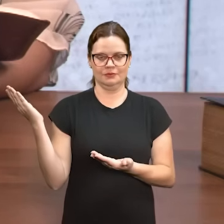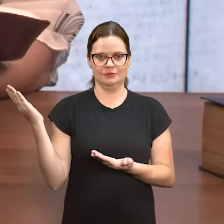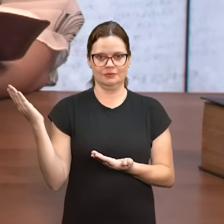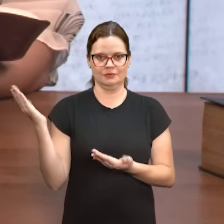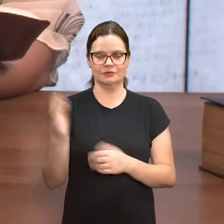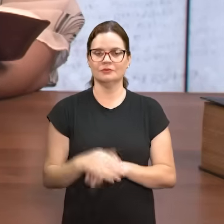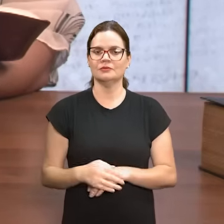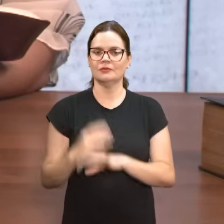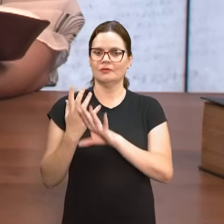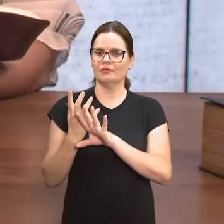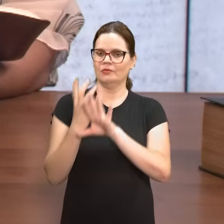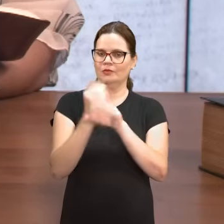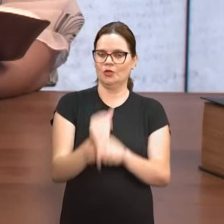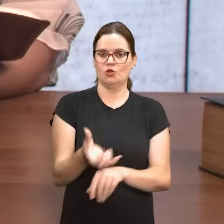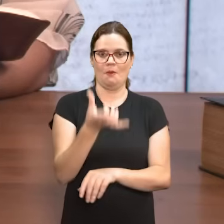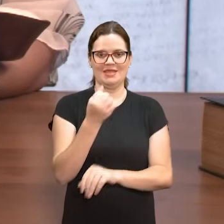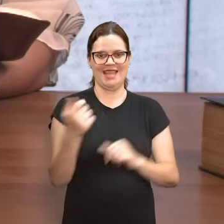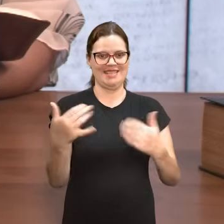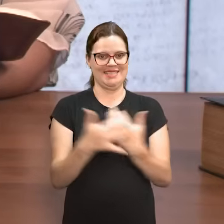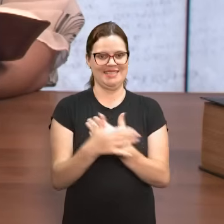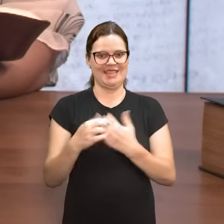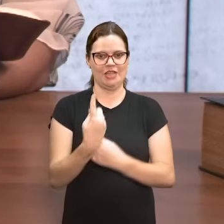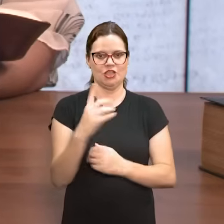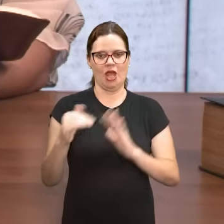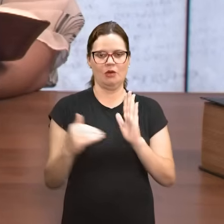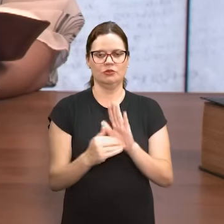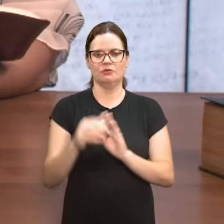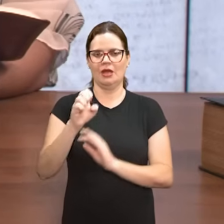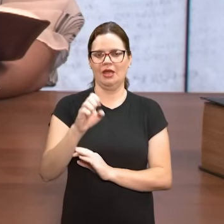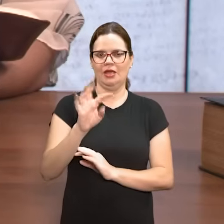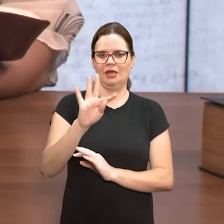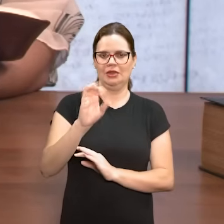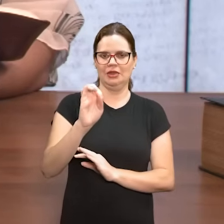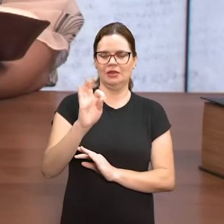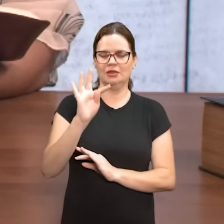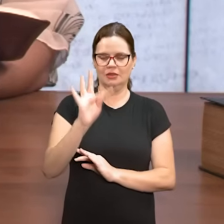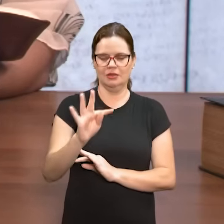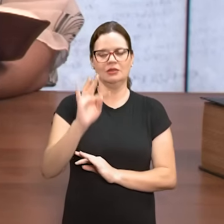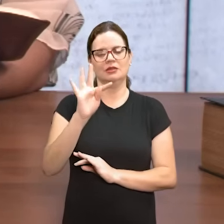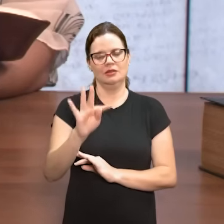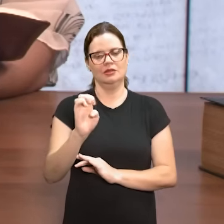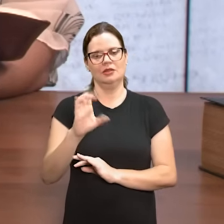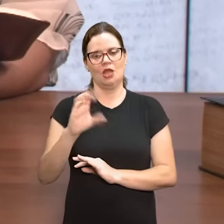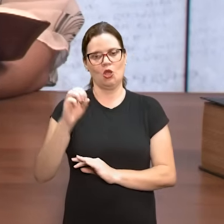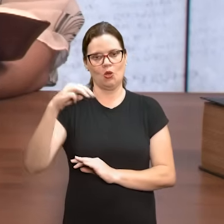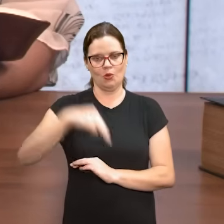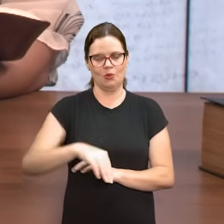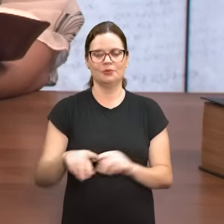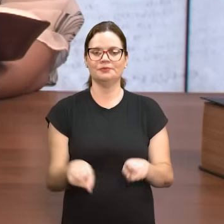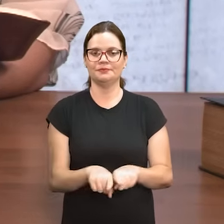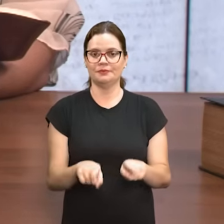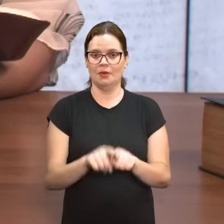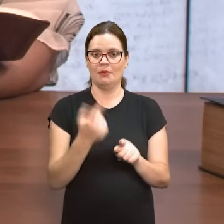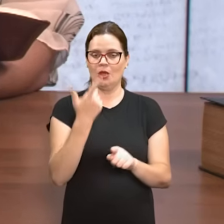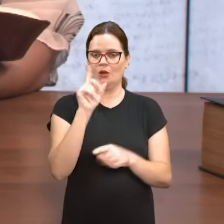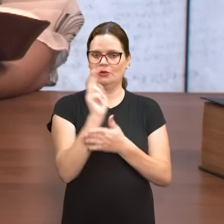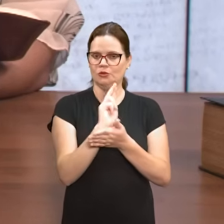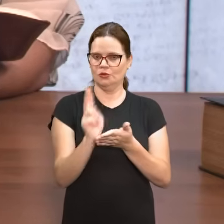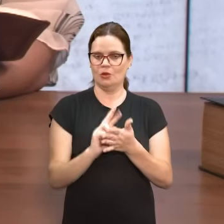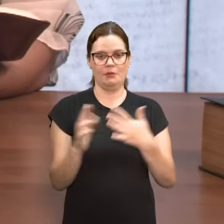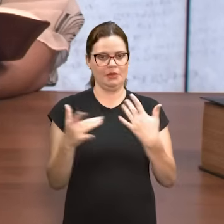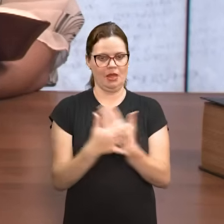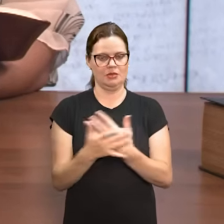6 cidades e as suas aldeias. Kiriate Baal, que é Kiriate Jearim, e